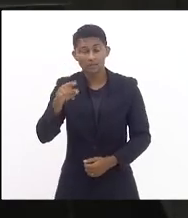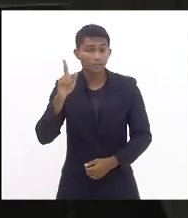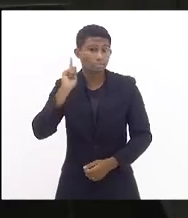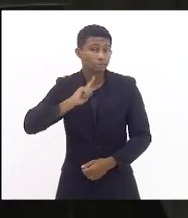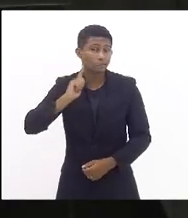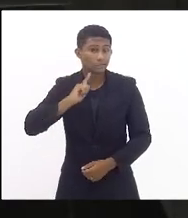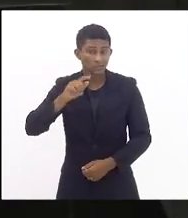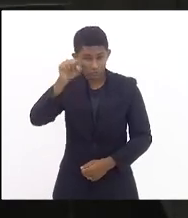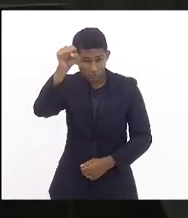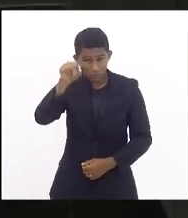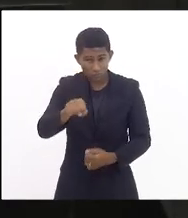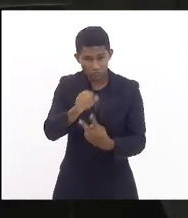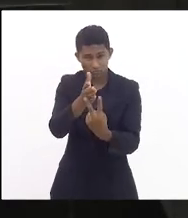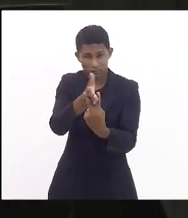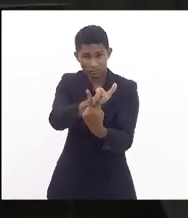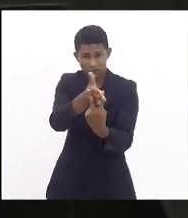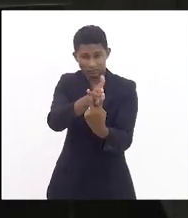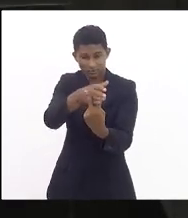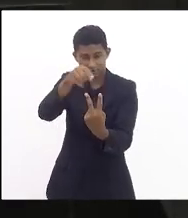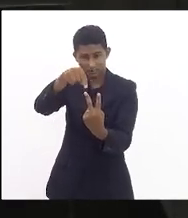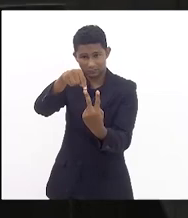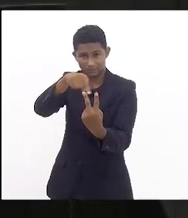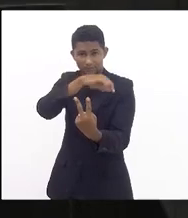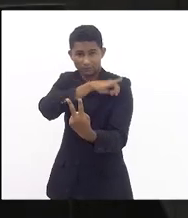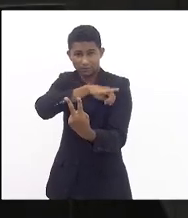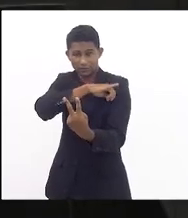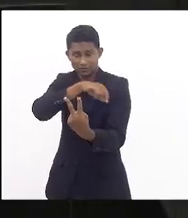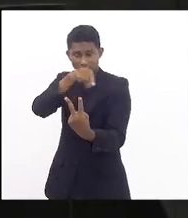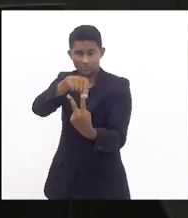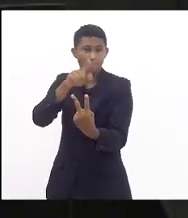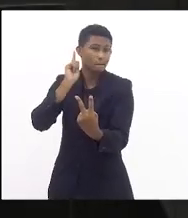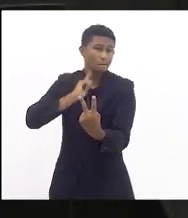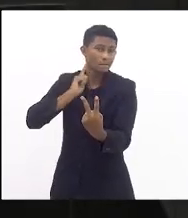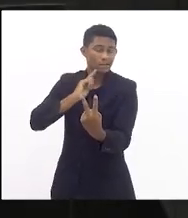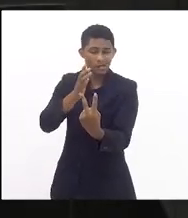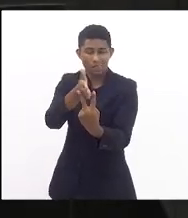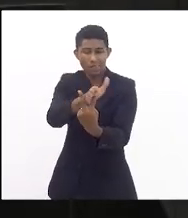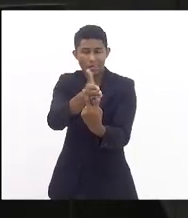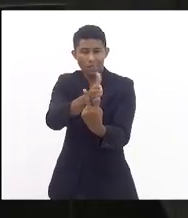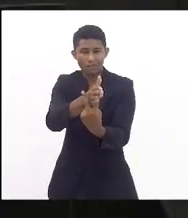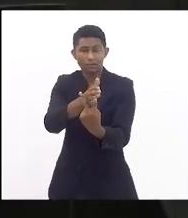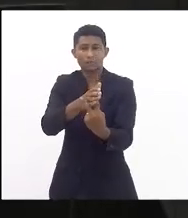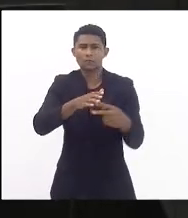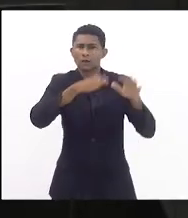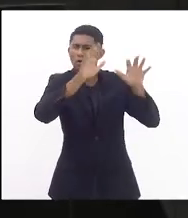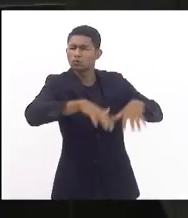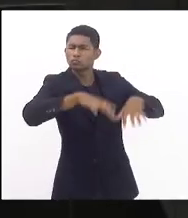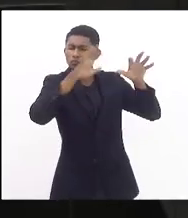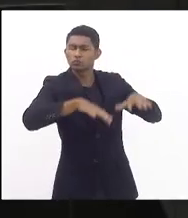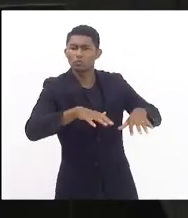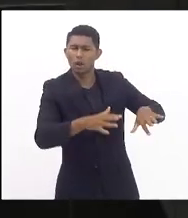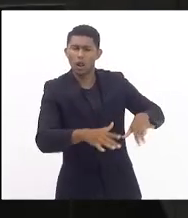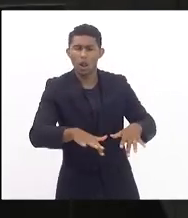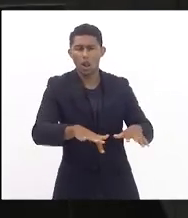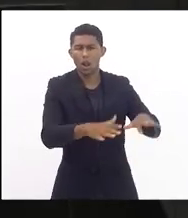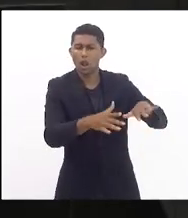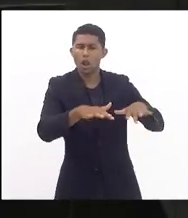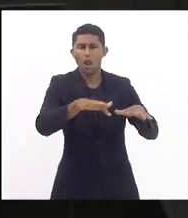que divide com o Rio de Janeiro, provocou transbordamento do rio